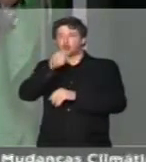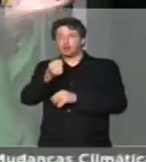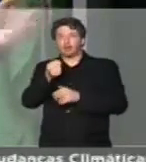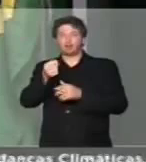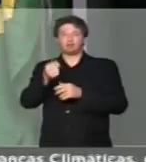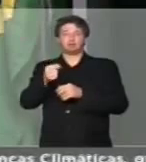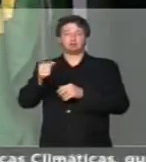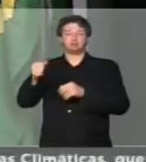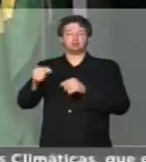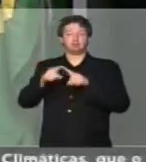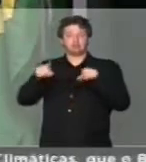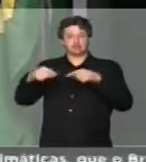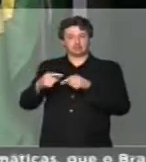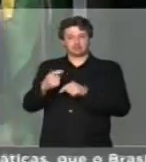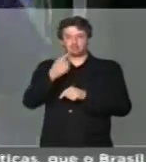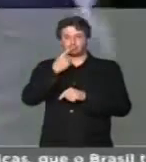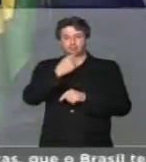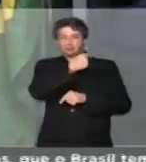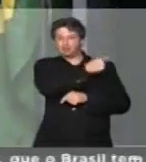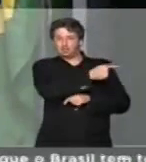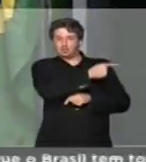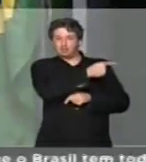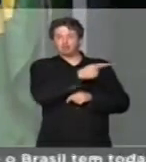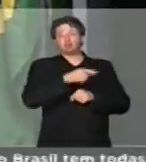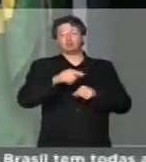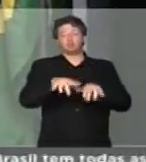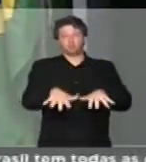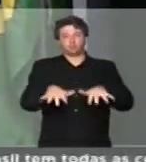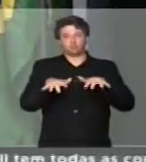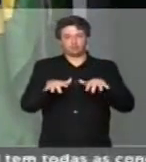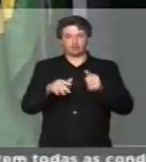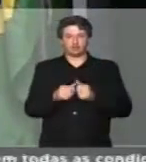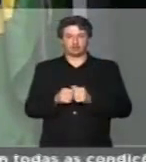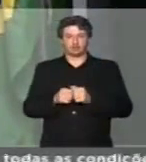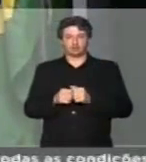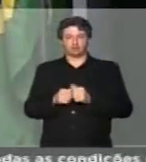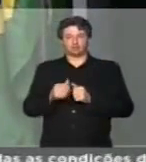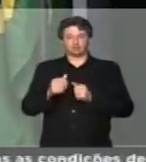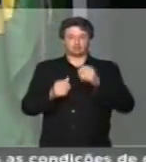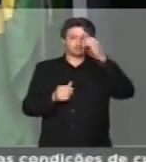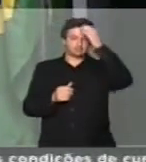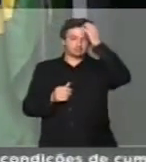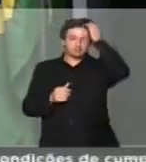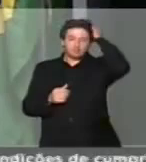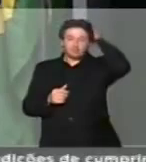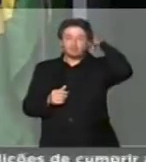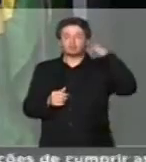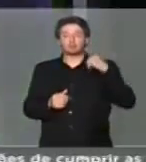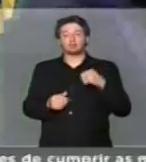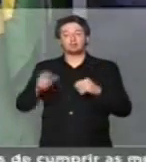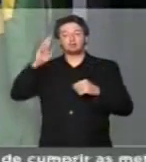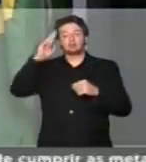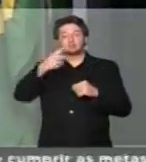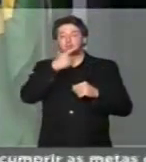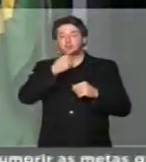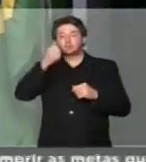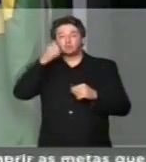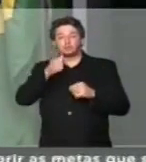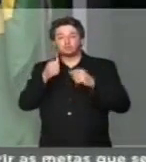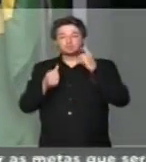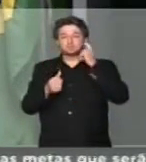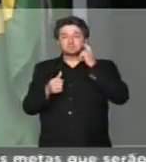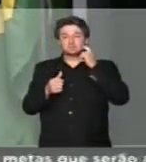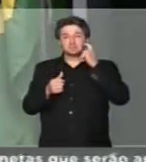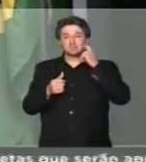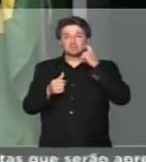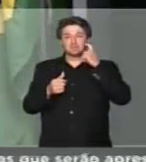jornalistas aqui da sala ao lado do plenário da casa. Senhoras e senhores,